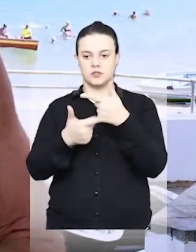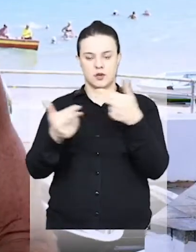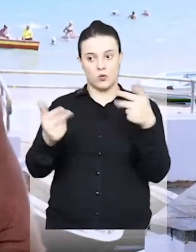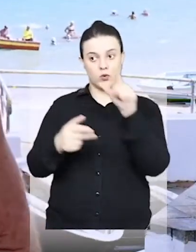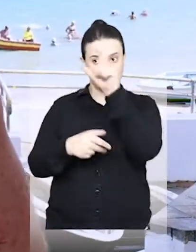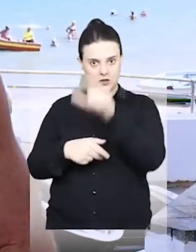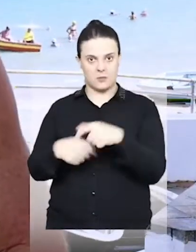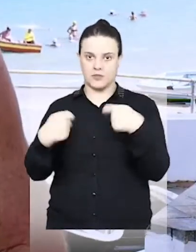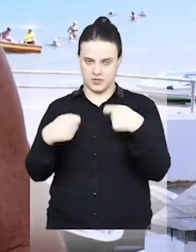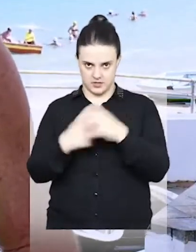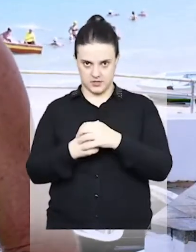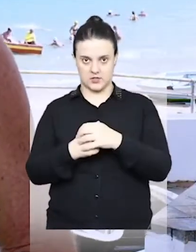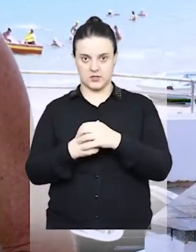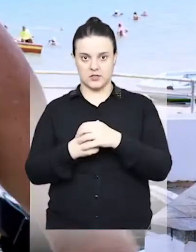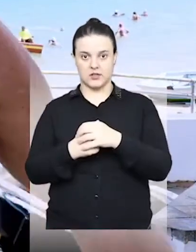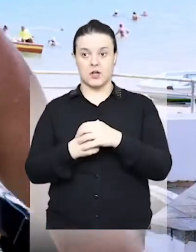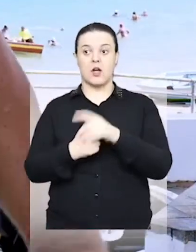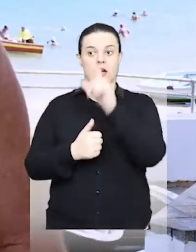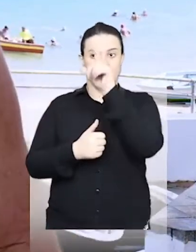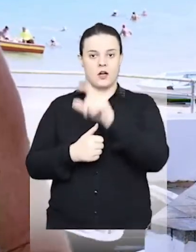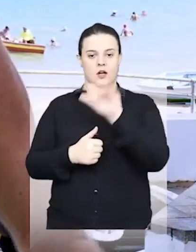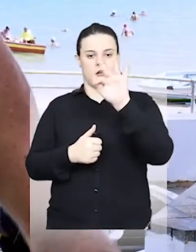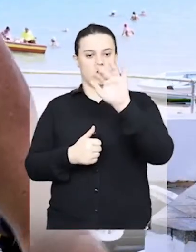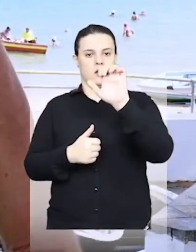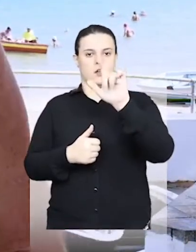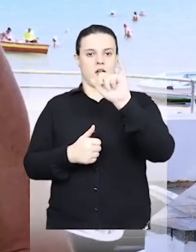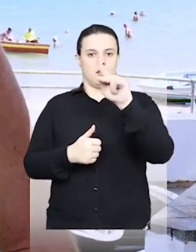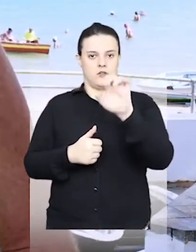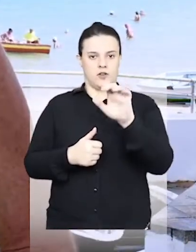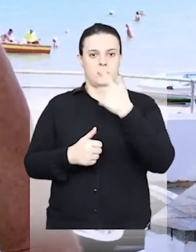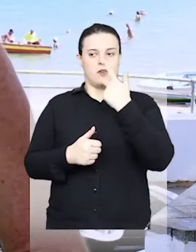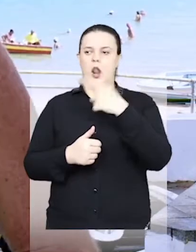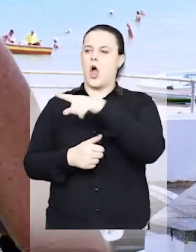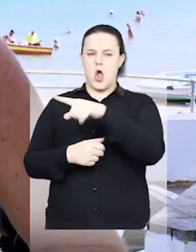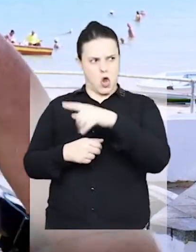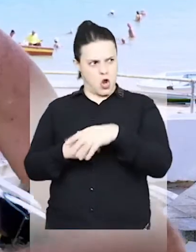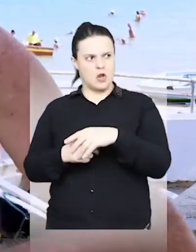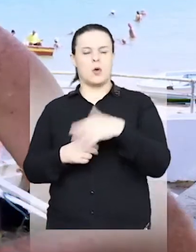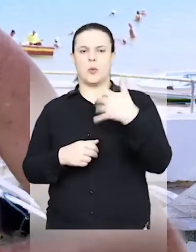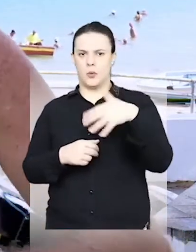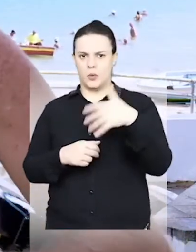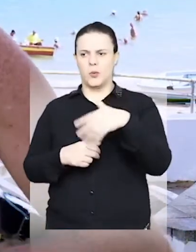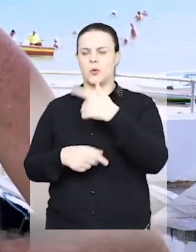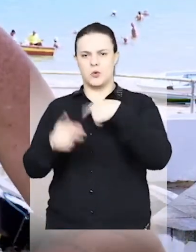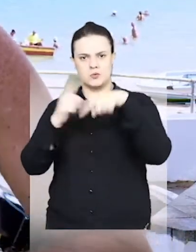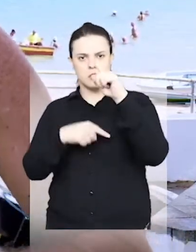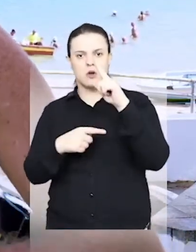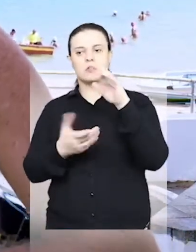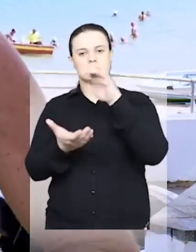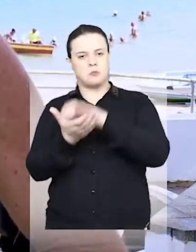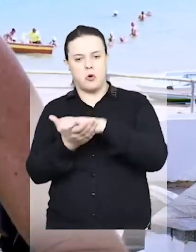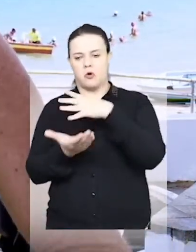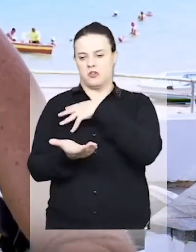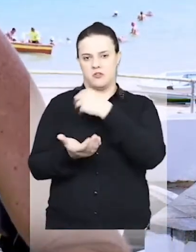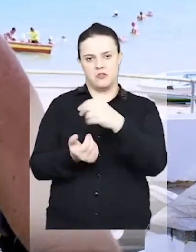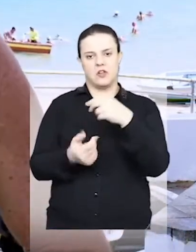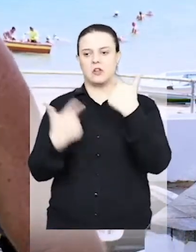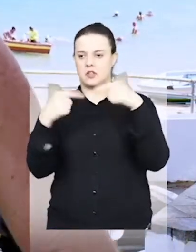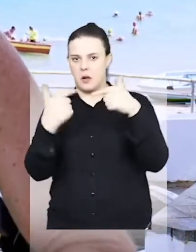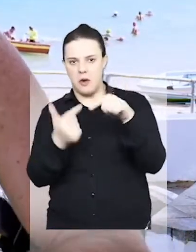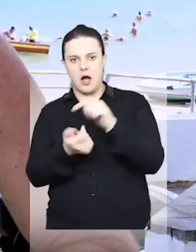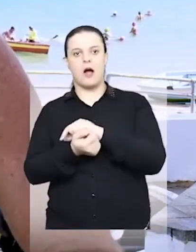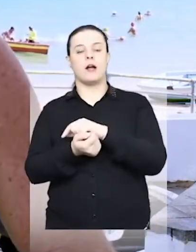às necessidades desse triatleta. Felipe é um guerreiro. Não sei se ele falou para você, além dele, tem esposa,